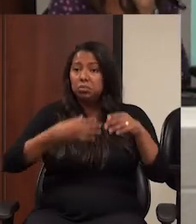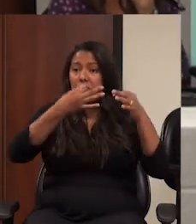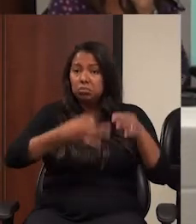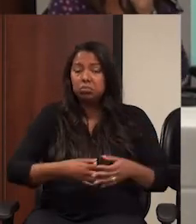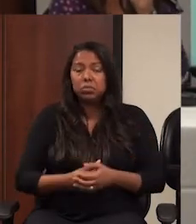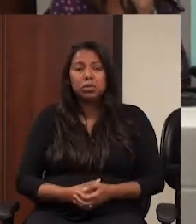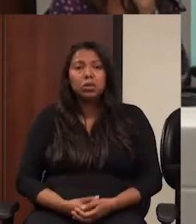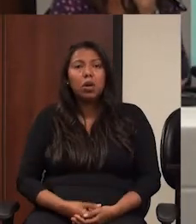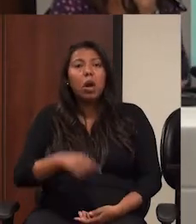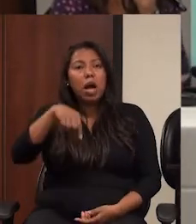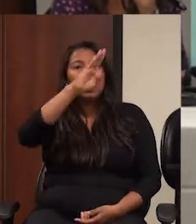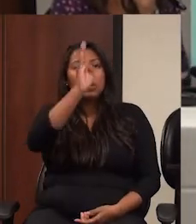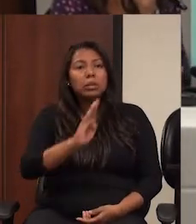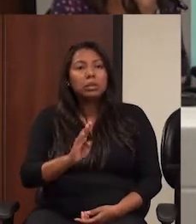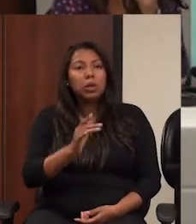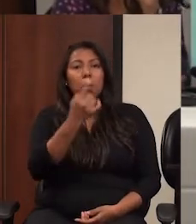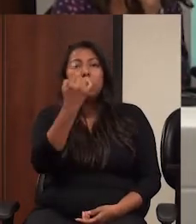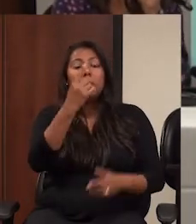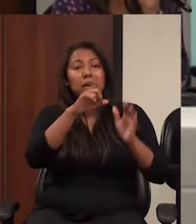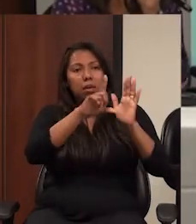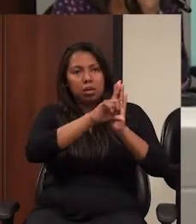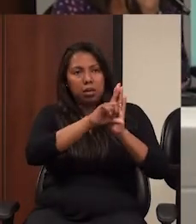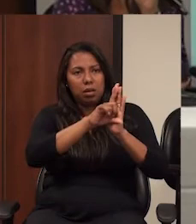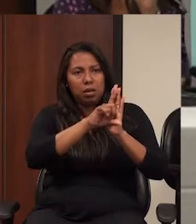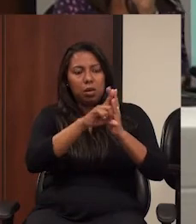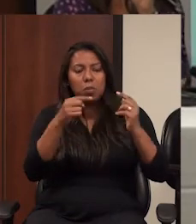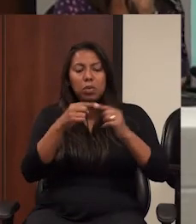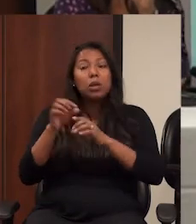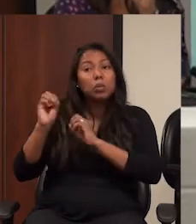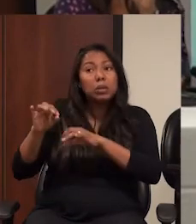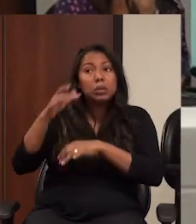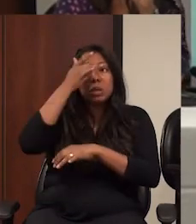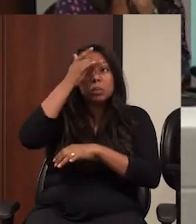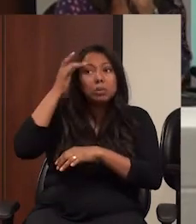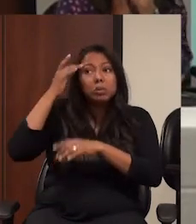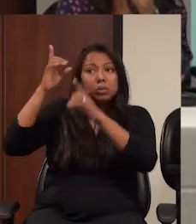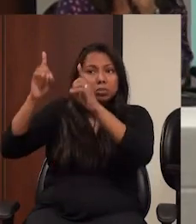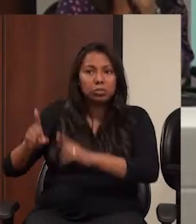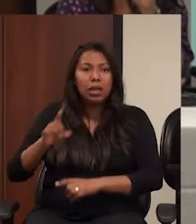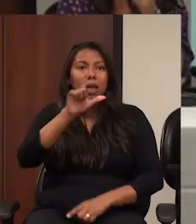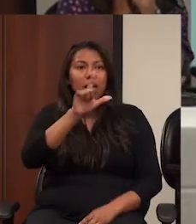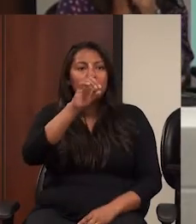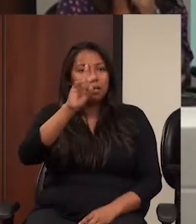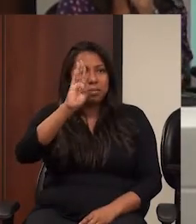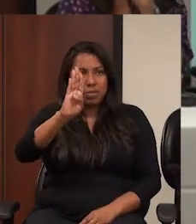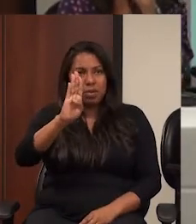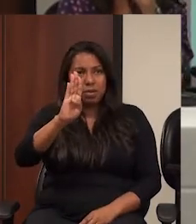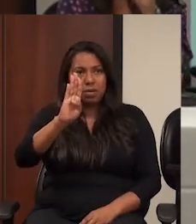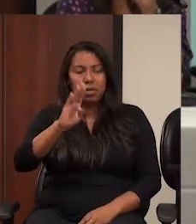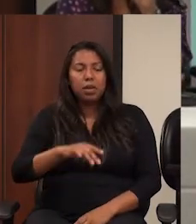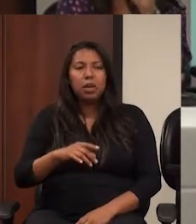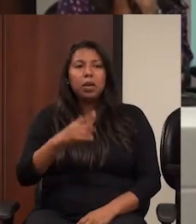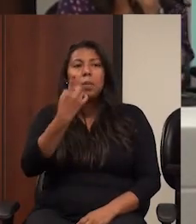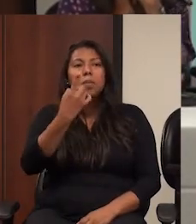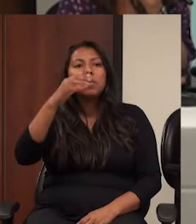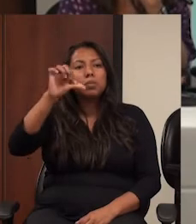primeiro um documento falando sobre a educação da pessoa com deficiência na Lei de Diretrizes e Bases da Educação Nacional de